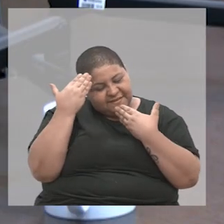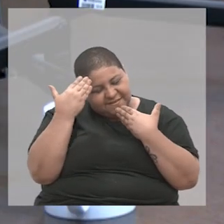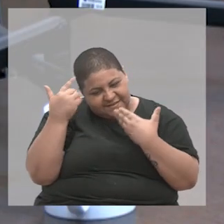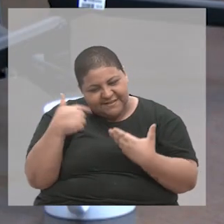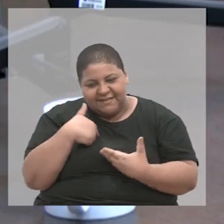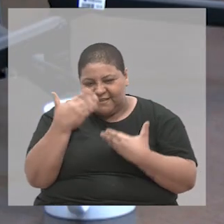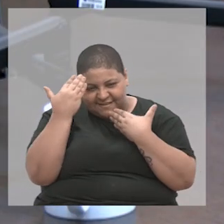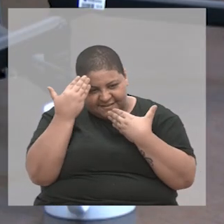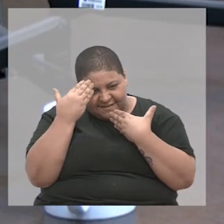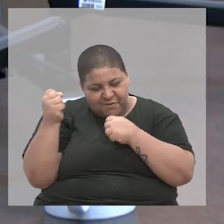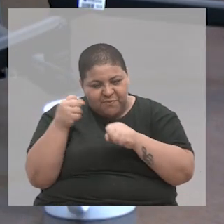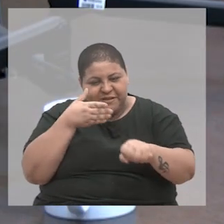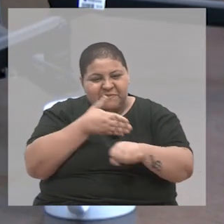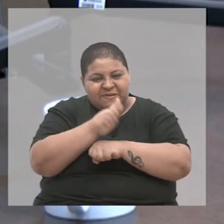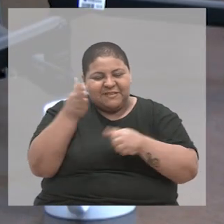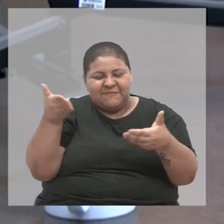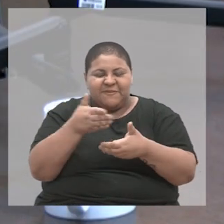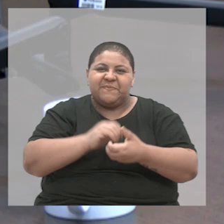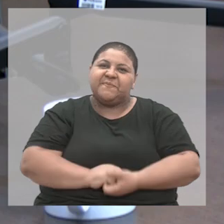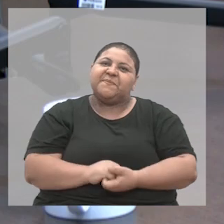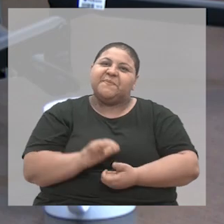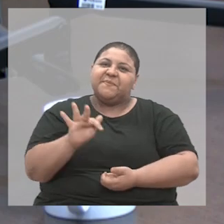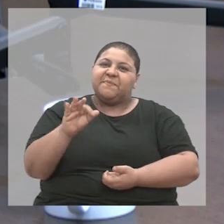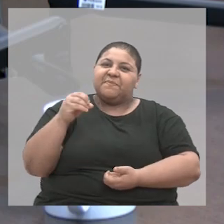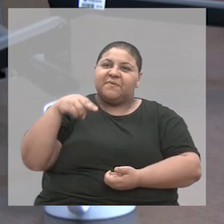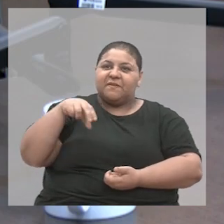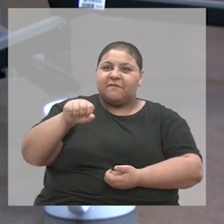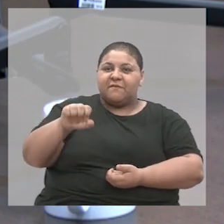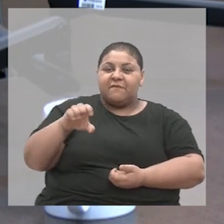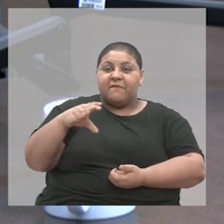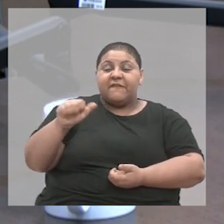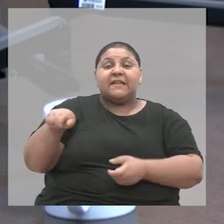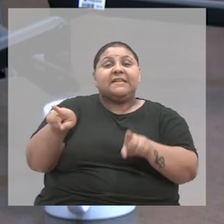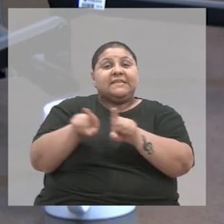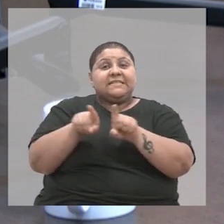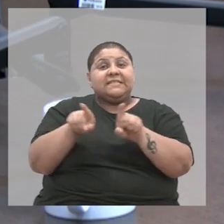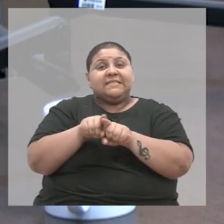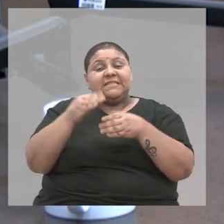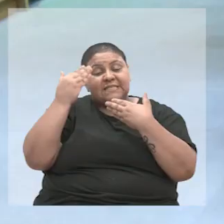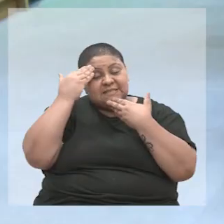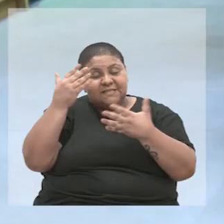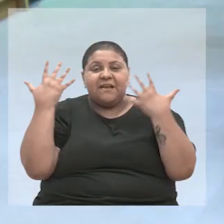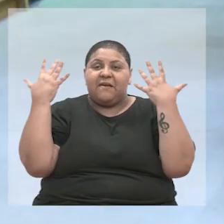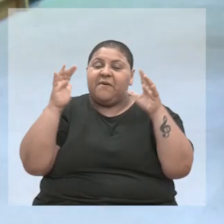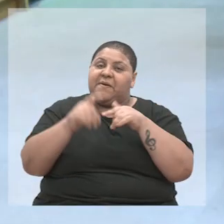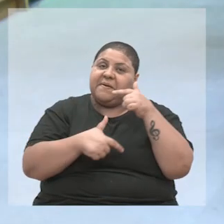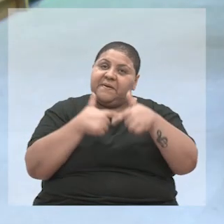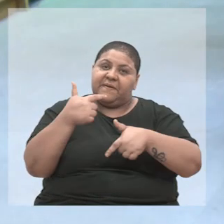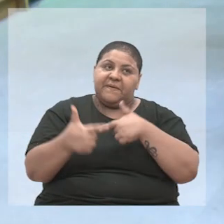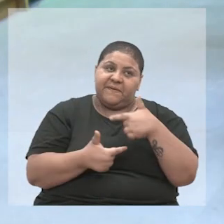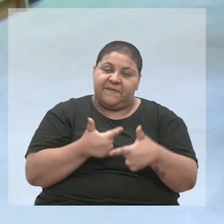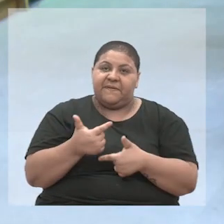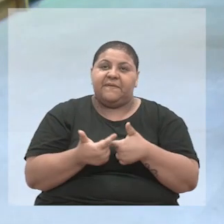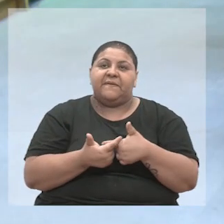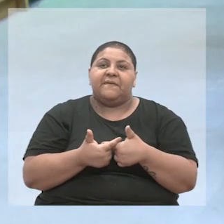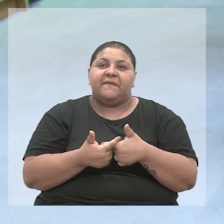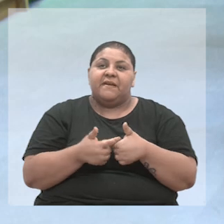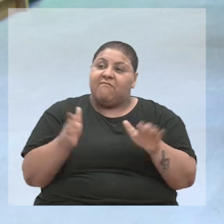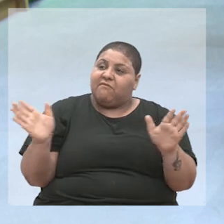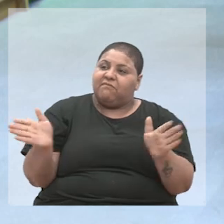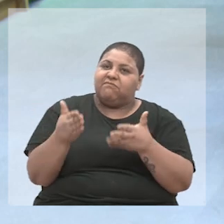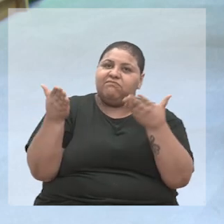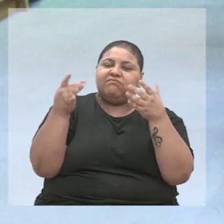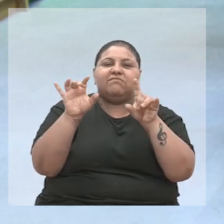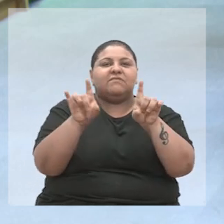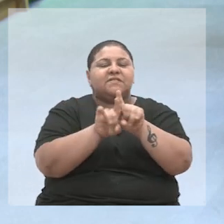Muito obrigado aí. Eu que agradeço aí poder participar do programa. Fonseca, também gostaria de agradecer, te parabenizar, né, pelo trabalho, né, por ser